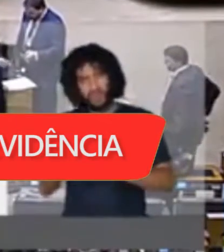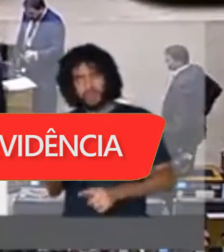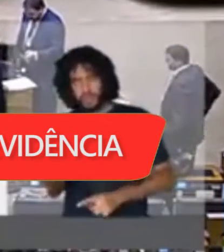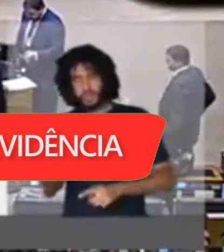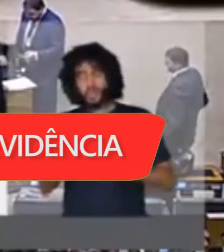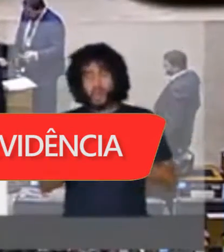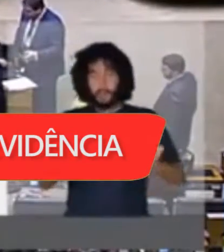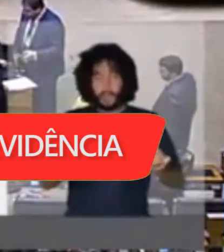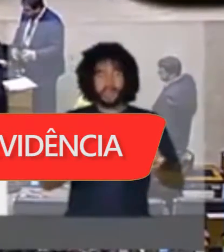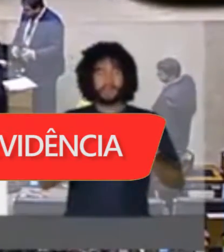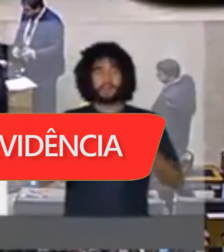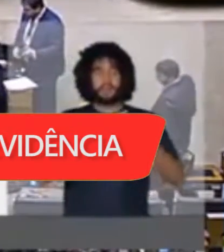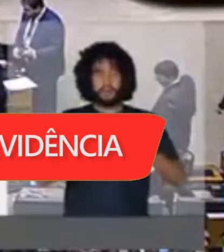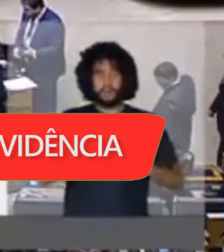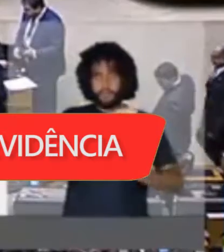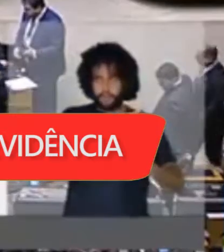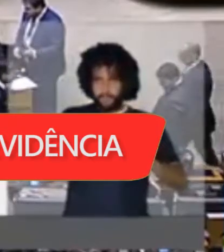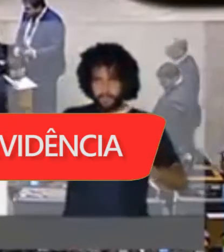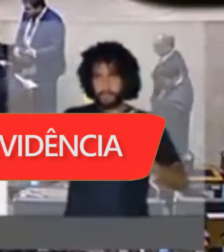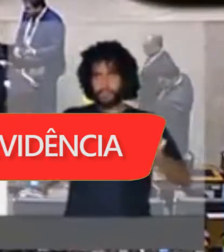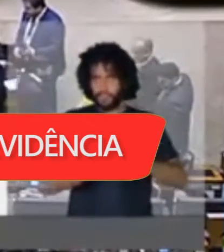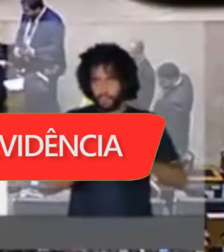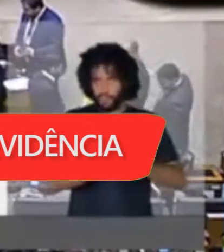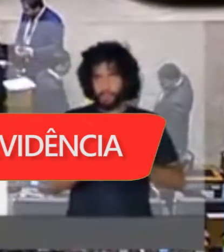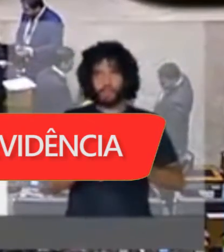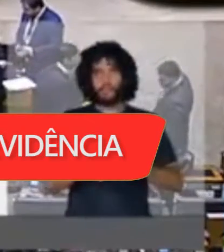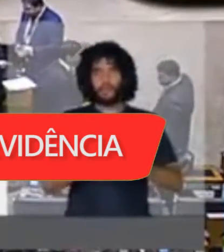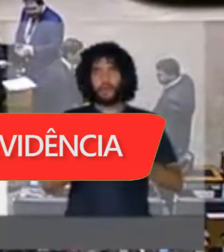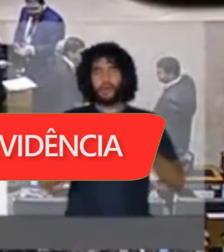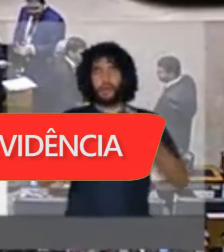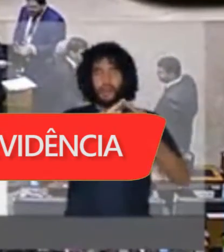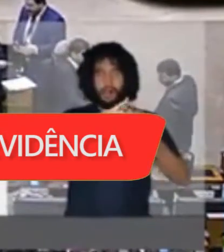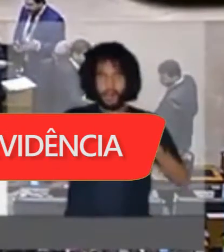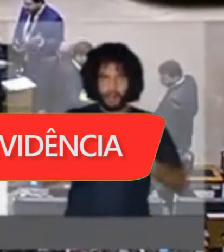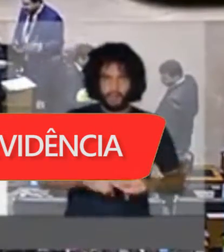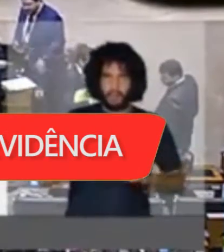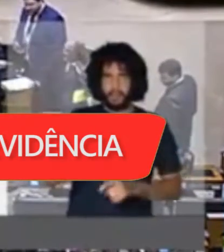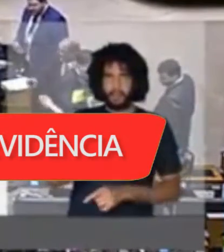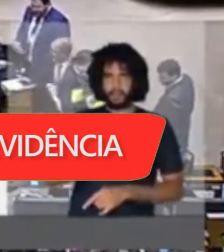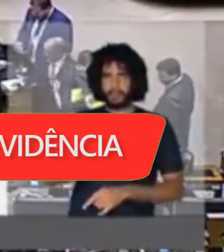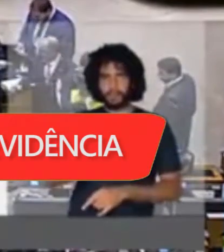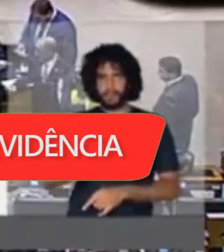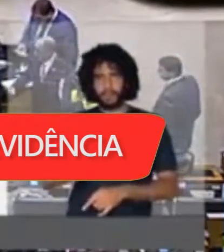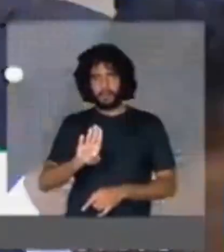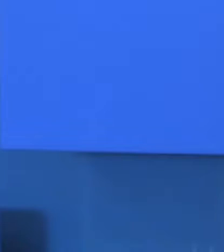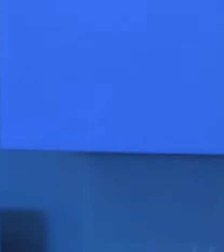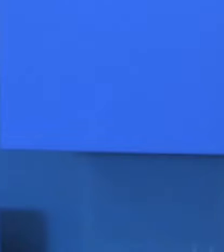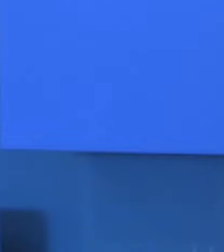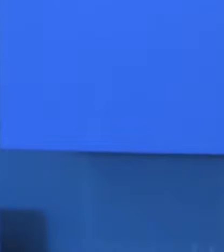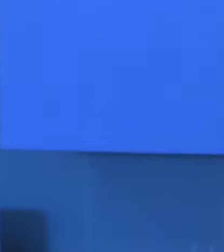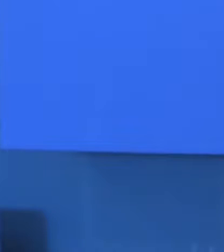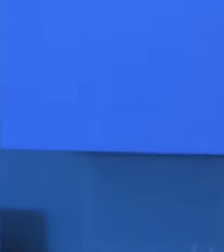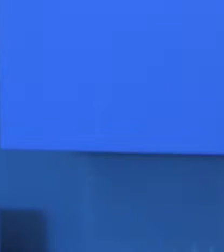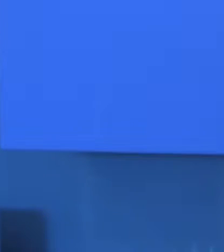Senado, onde também deve ser apreciado em 2 turnos e depende da aprovação de pelo menos 49 senadores. E